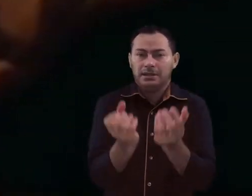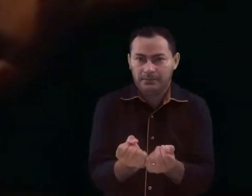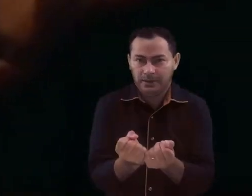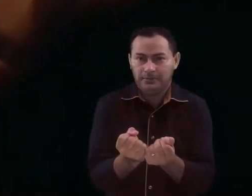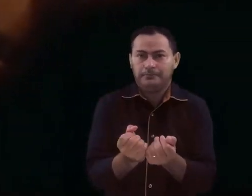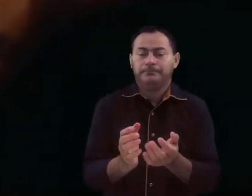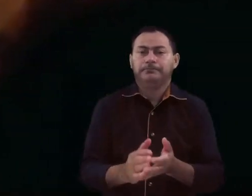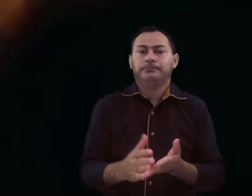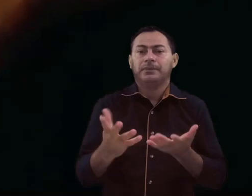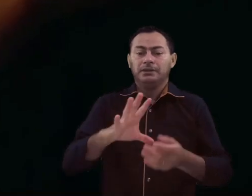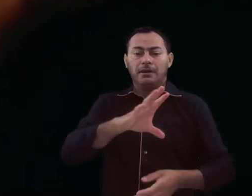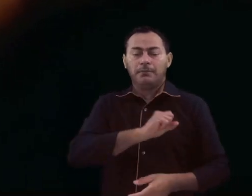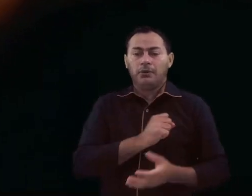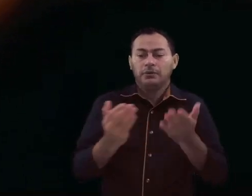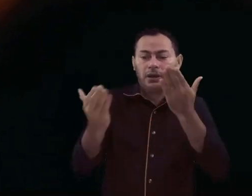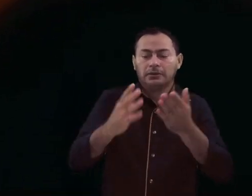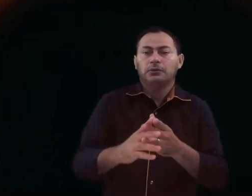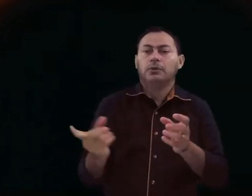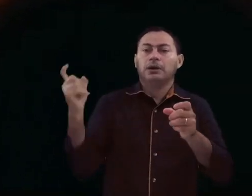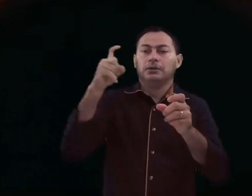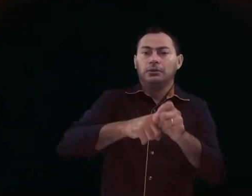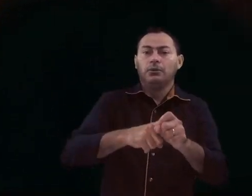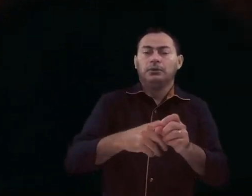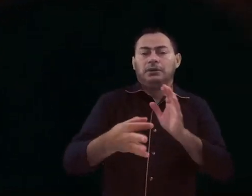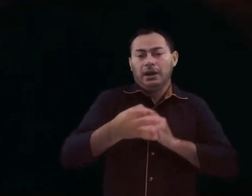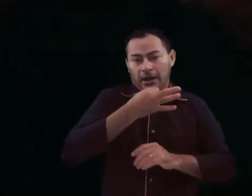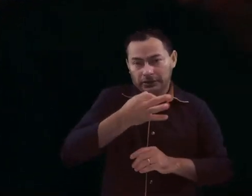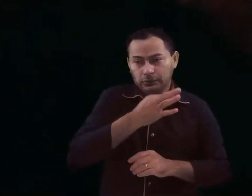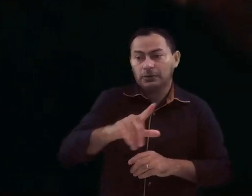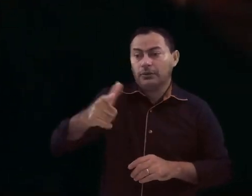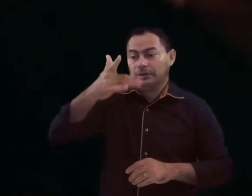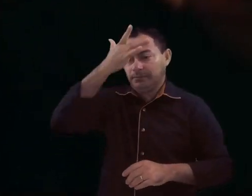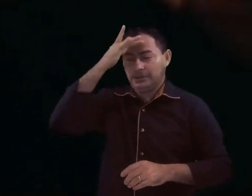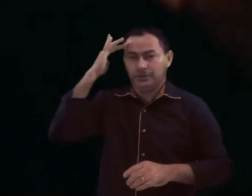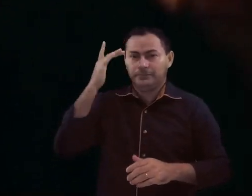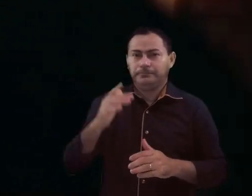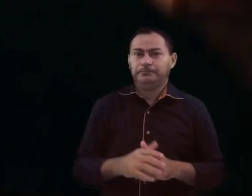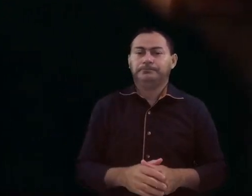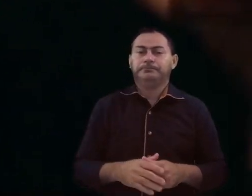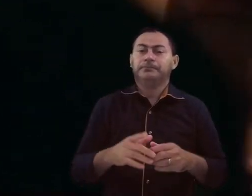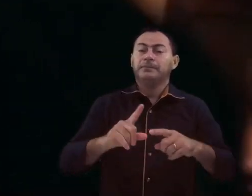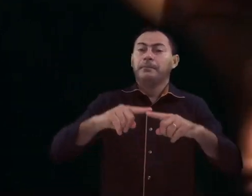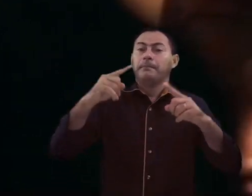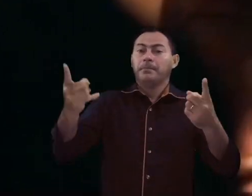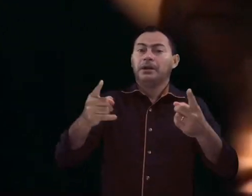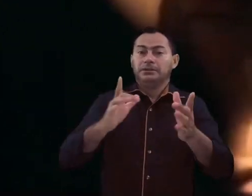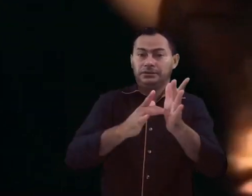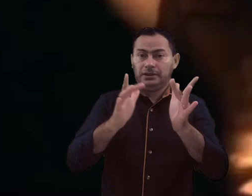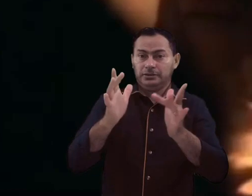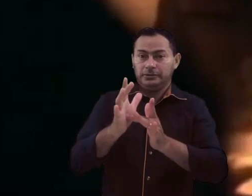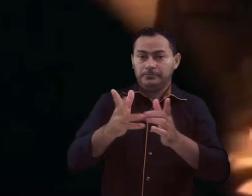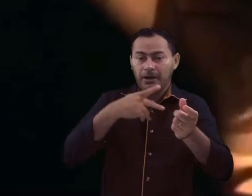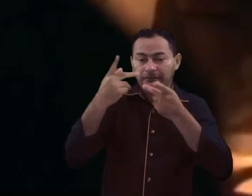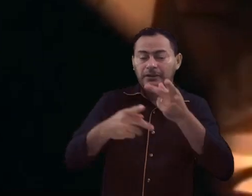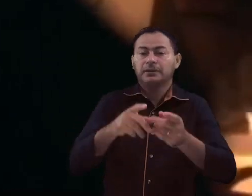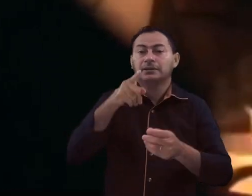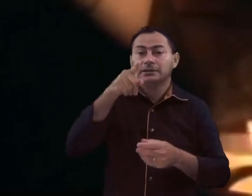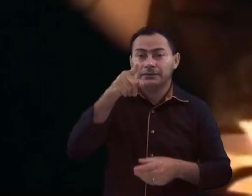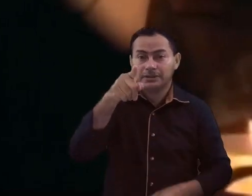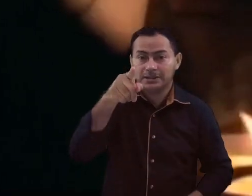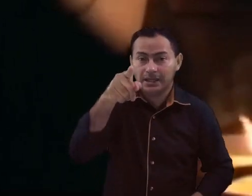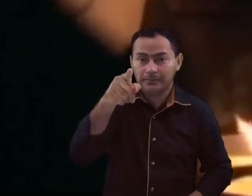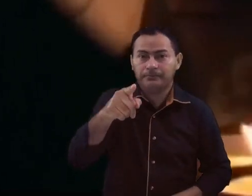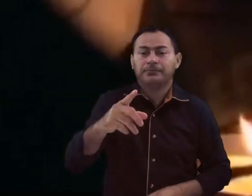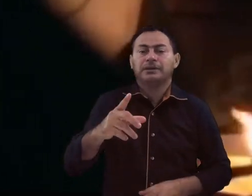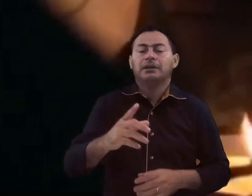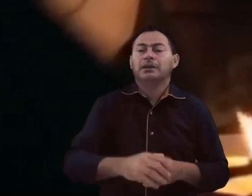você recebe. Esse amor se baseia no retorno, nas atitudes da outra pessoa. Mas o que Jesus está dizendo é que